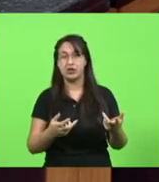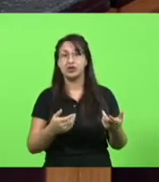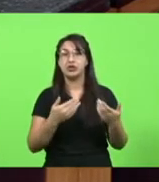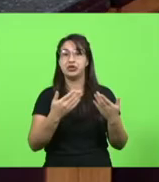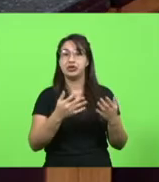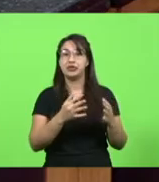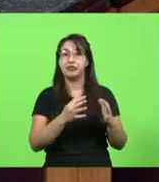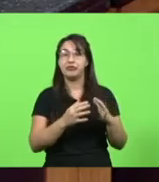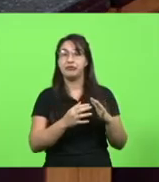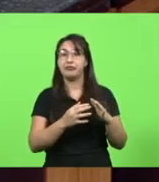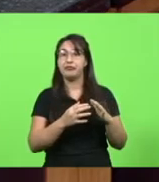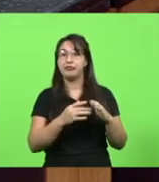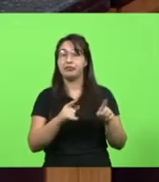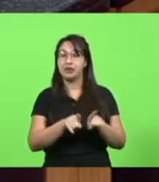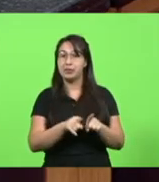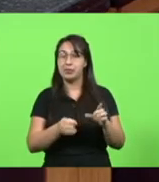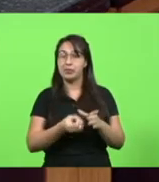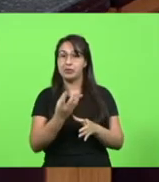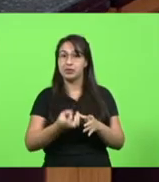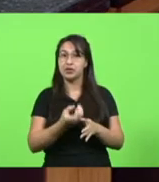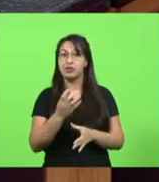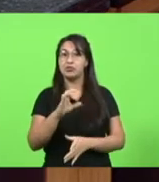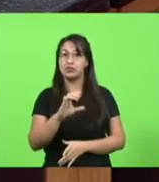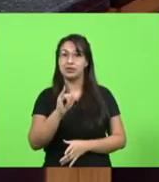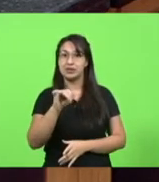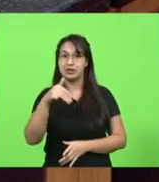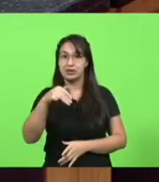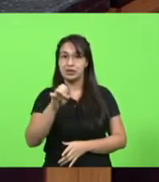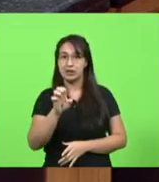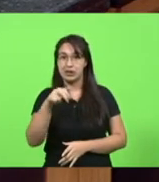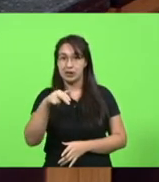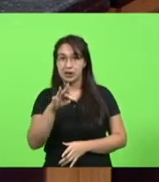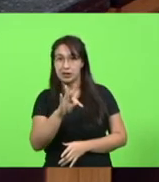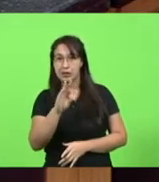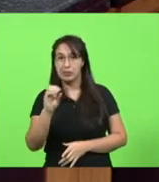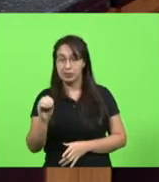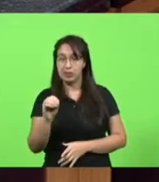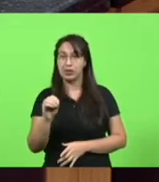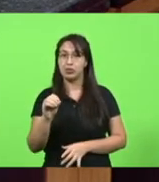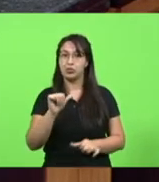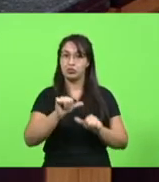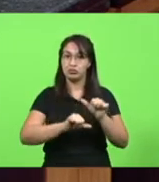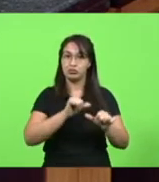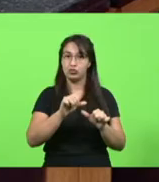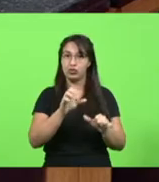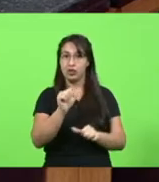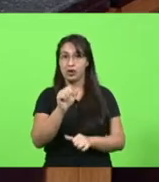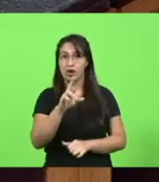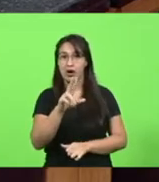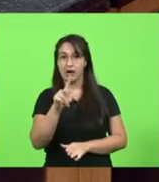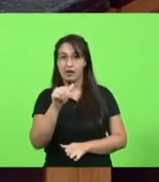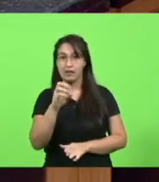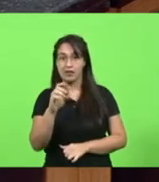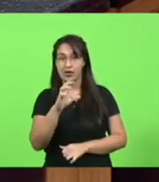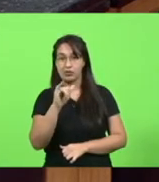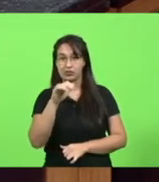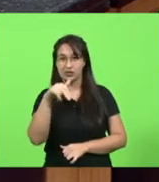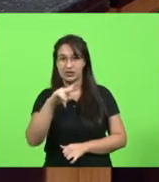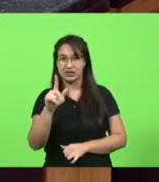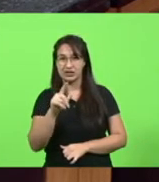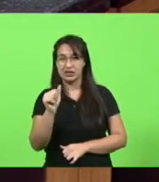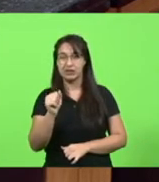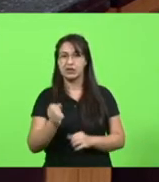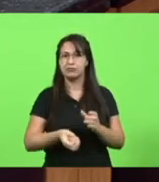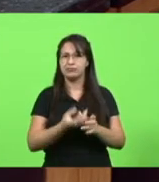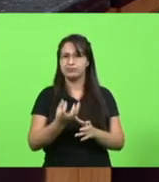da cinza do carvão, e estão avançando nos estudos dos novos subprodutos, por exemplo, fertilizante, detergente,